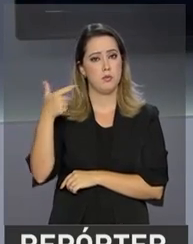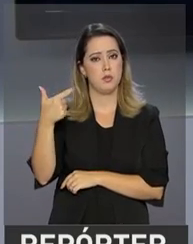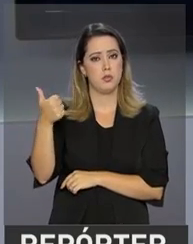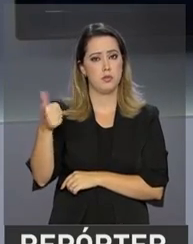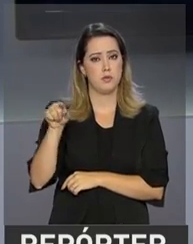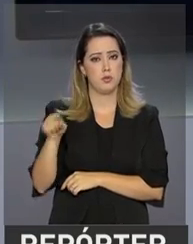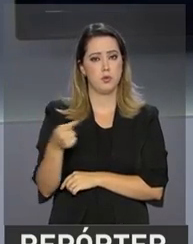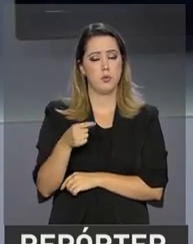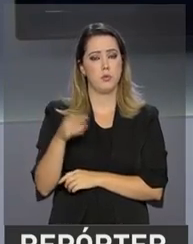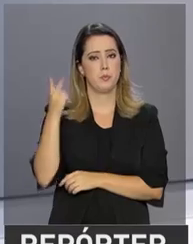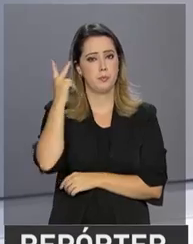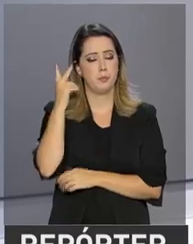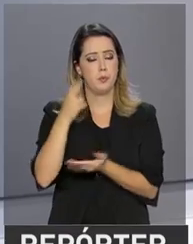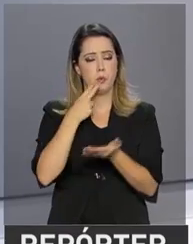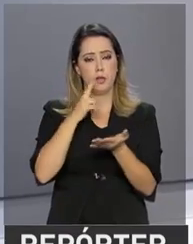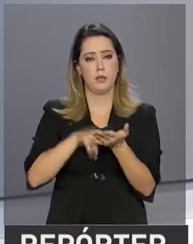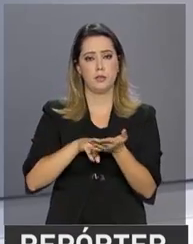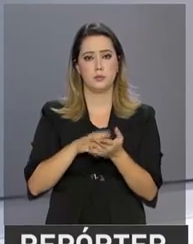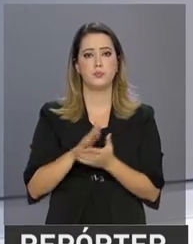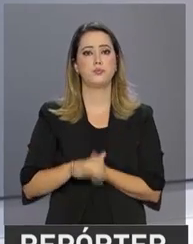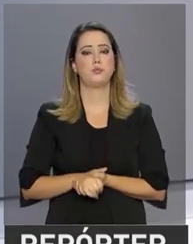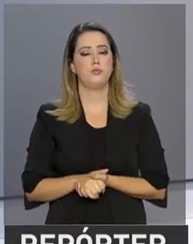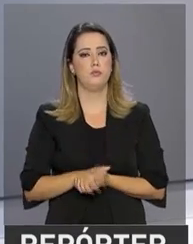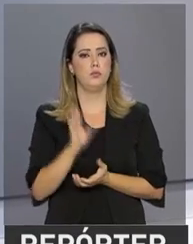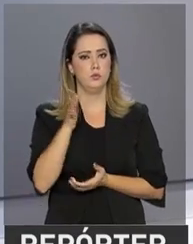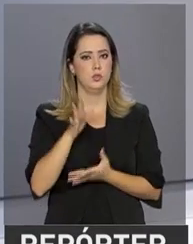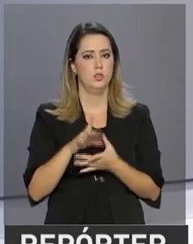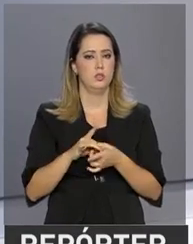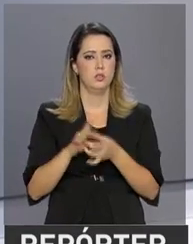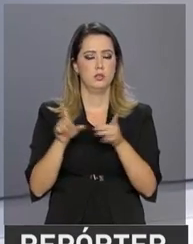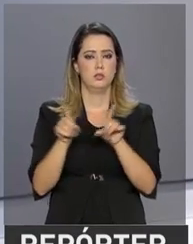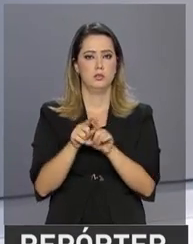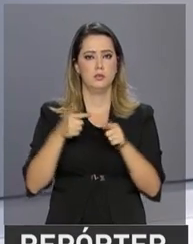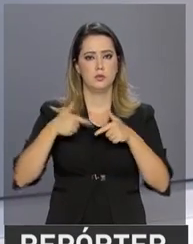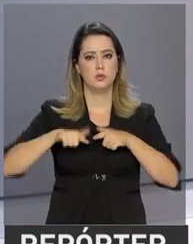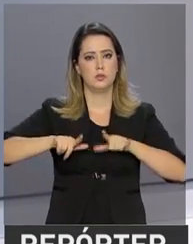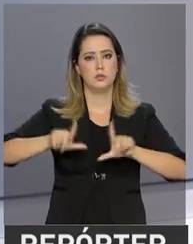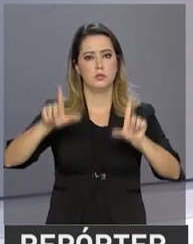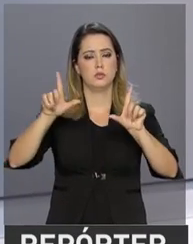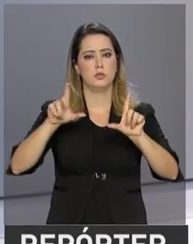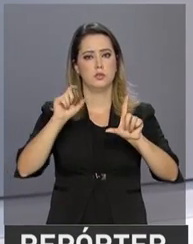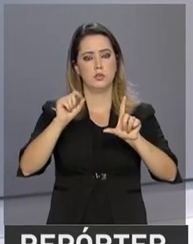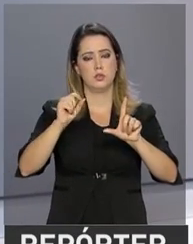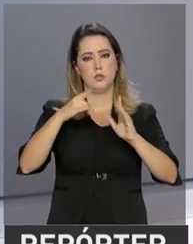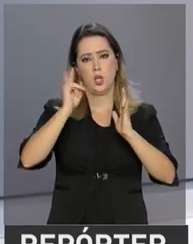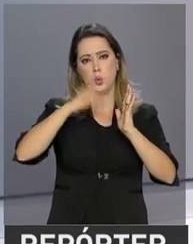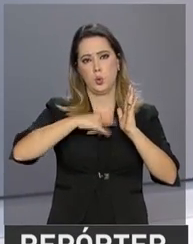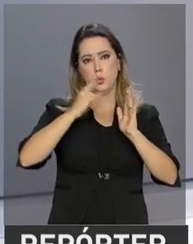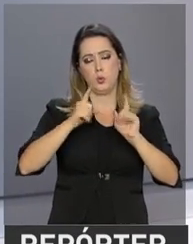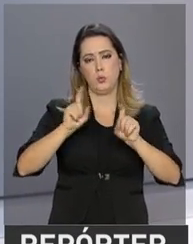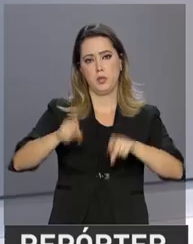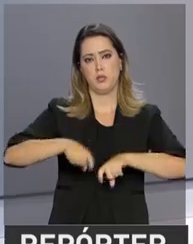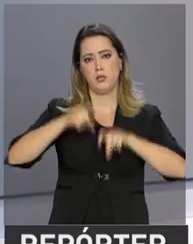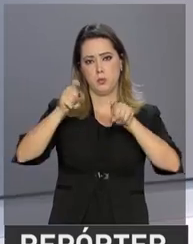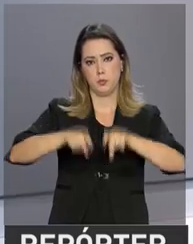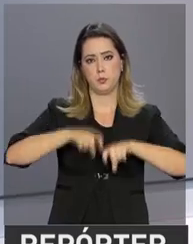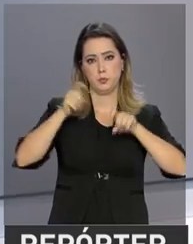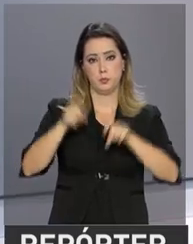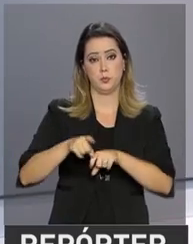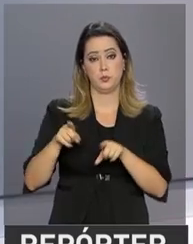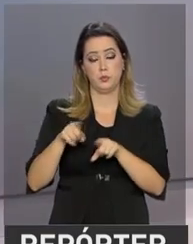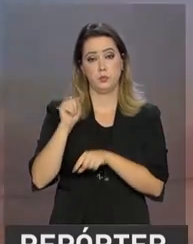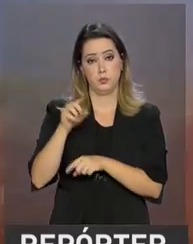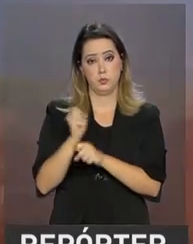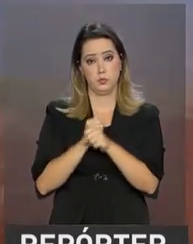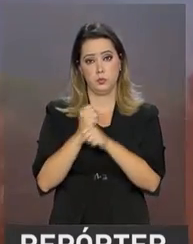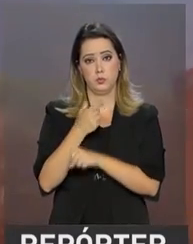21 mil cartas já está disponível o certificado de cadastro de imóveis rurais do ano de 2017 para